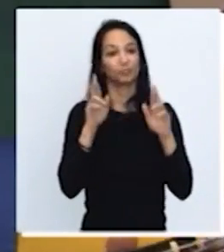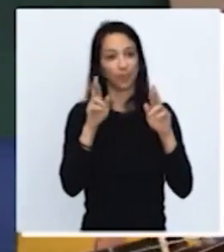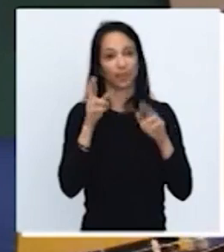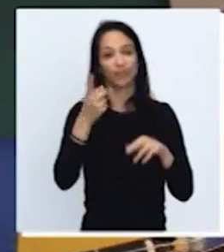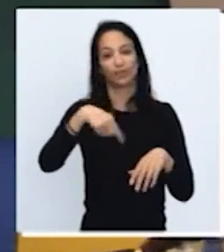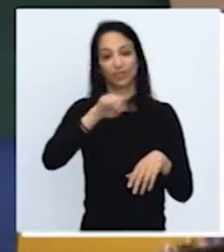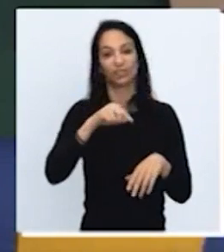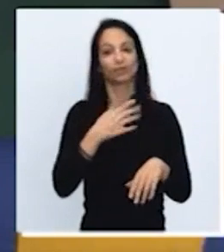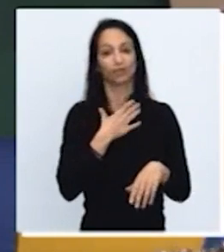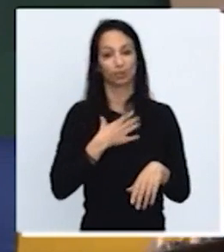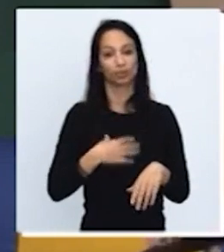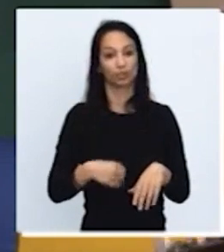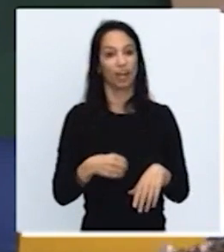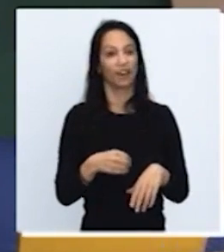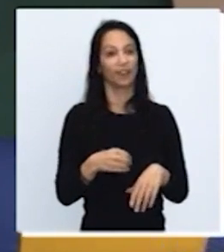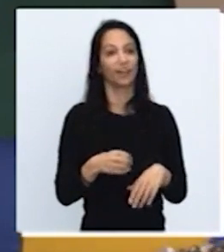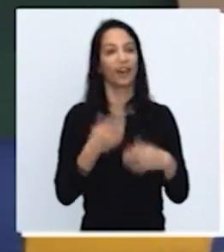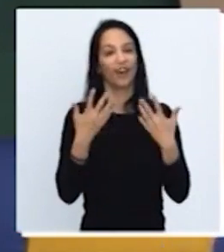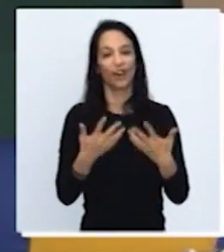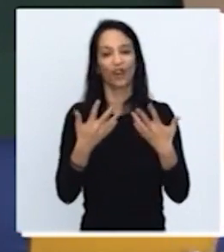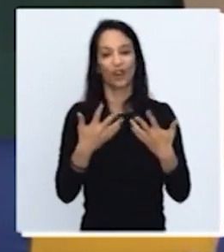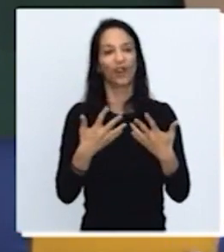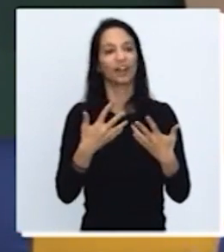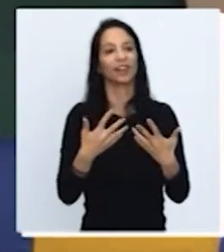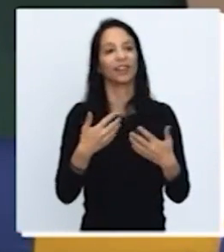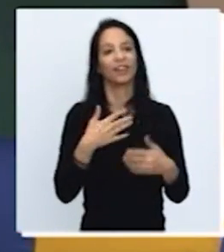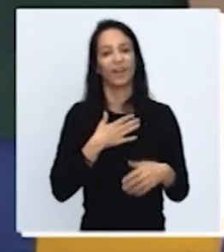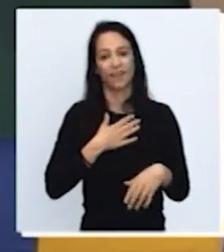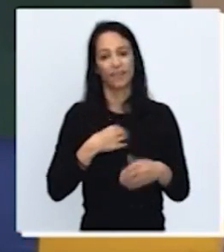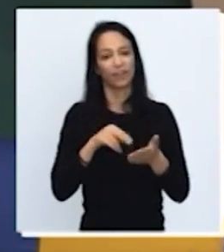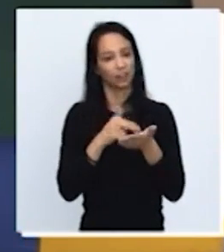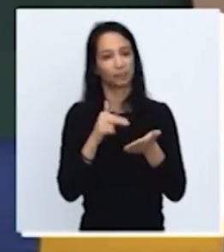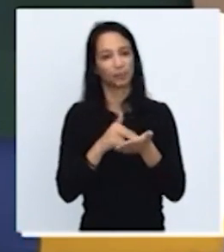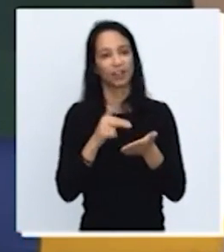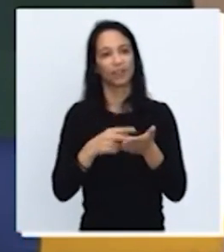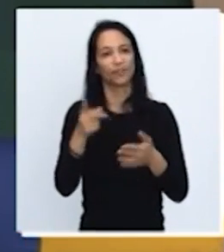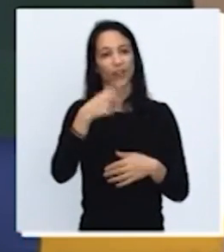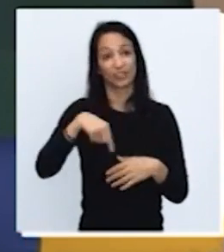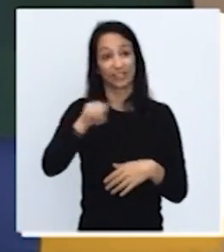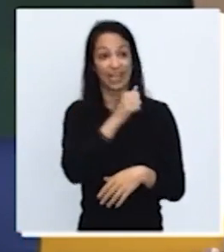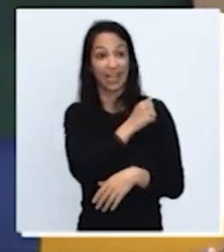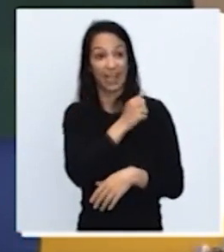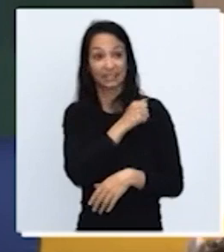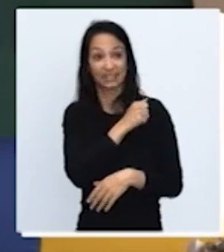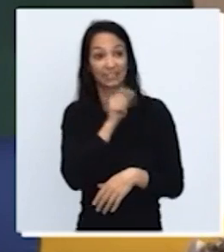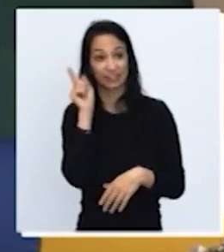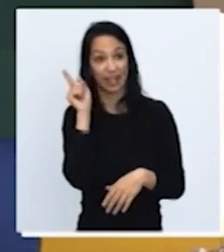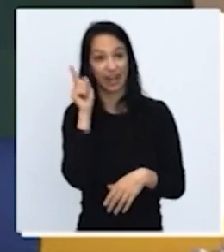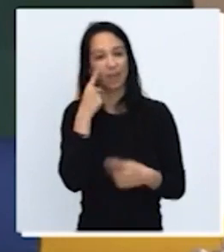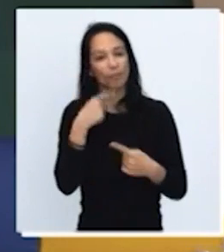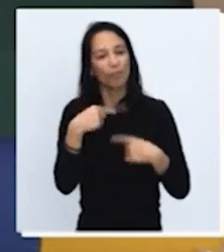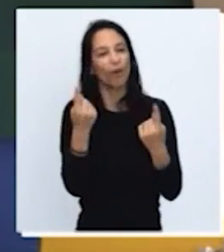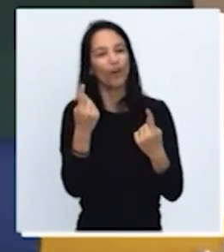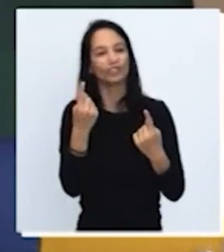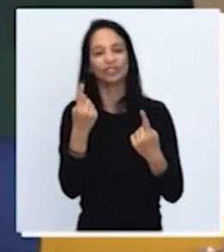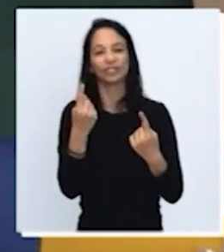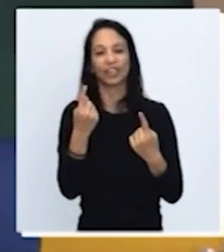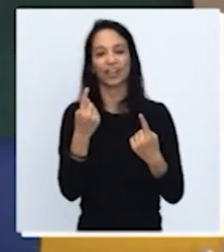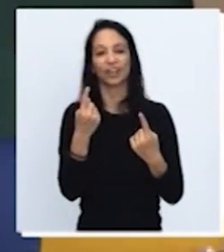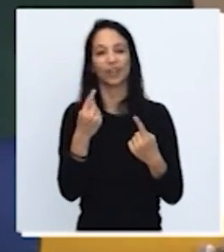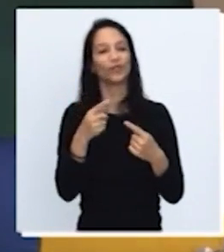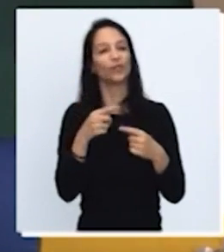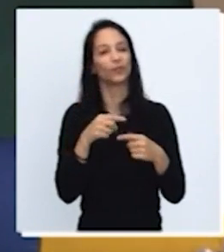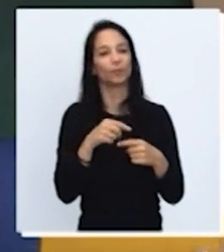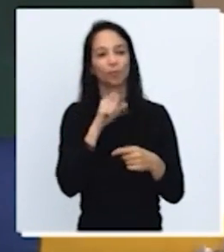Espero que tenham gostado. Agora vou ficar à espera que vocês aí em casa mostrem o que sabem. Podem